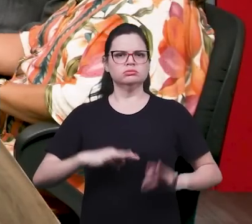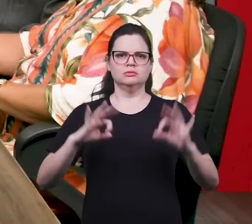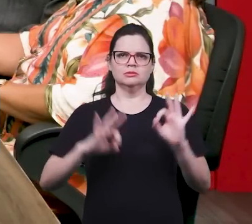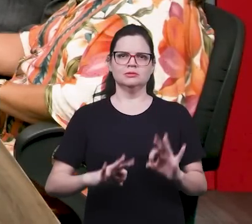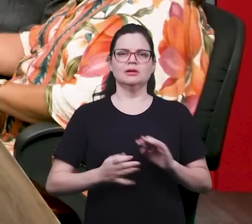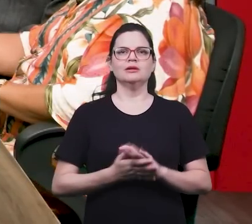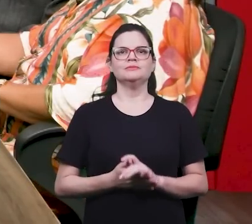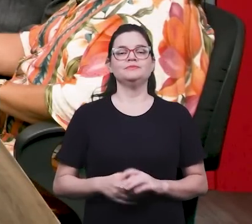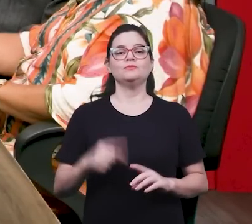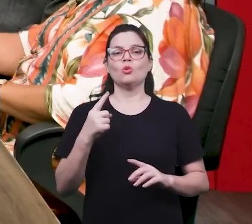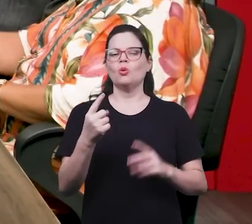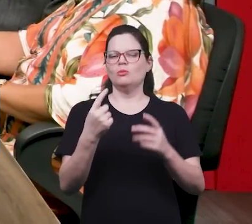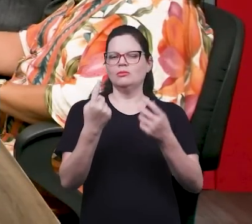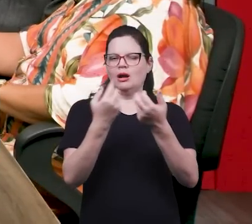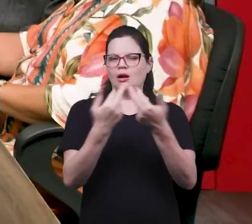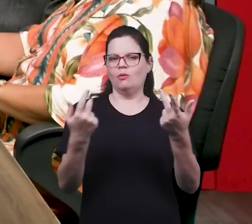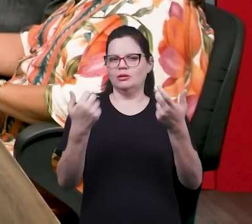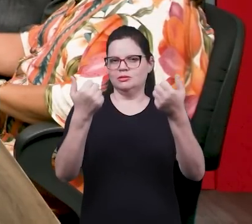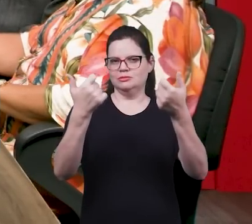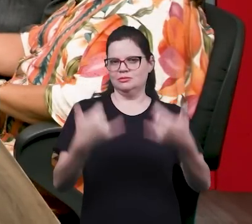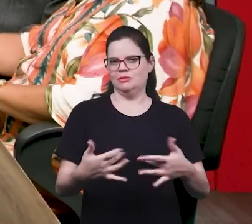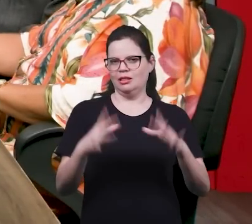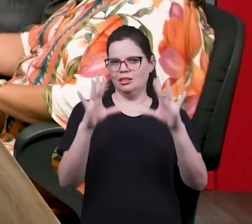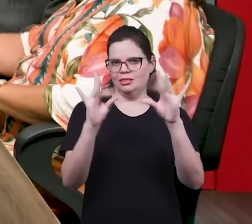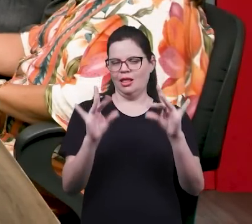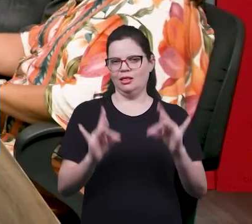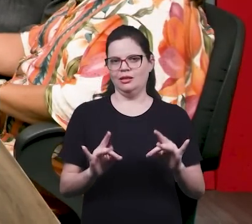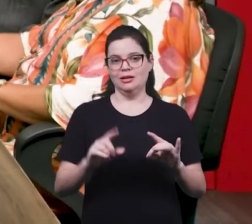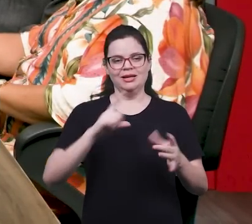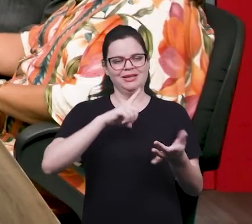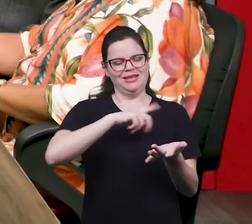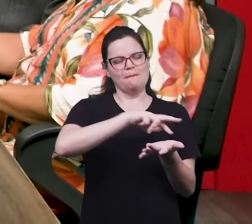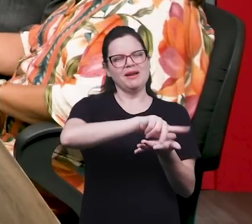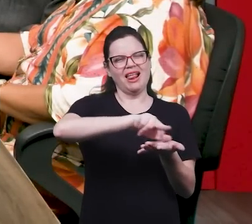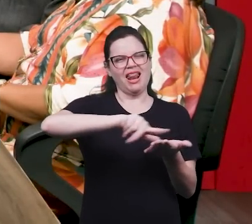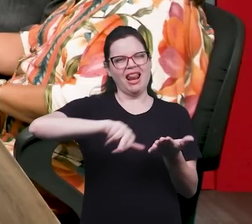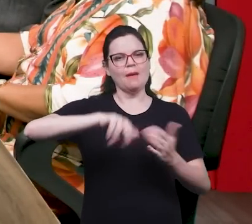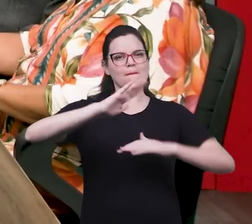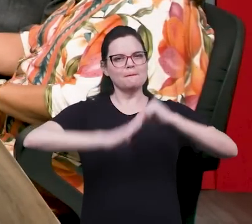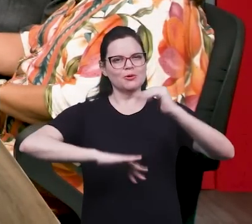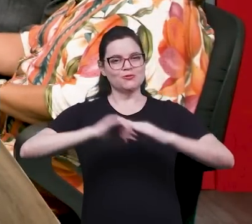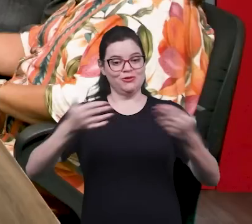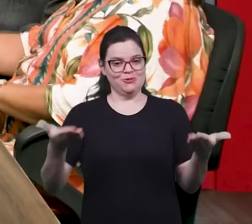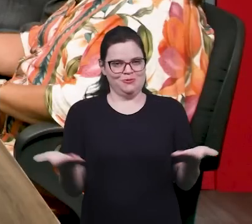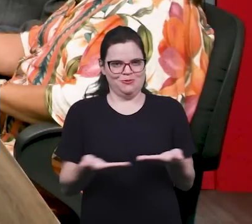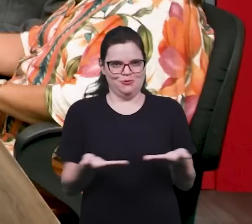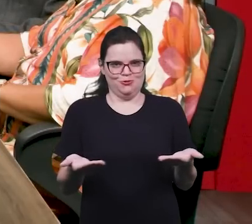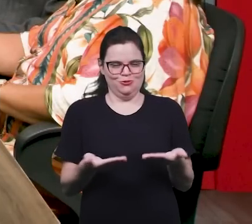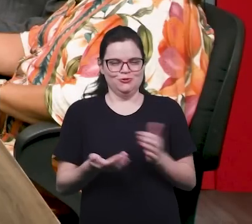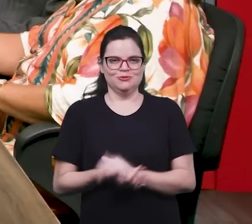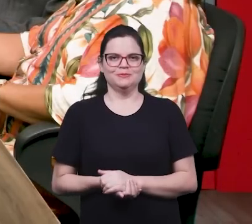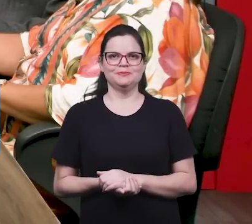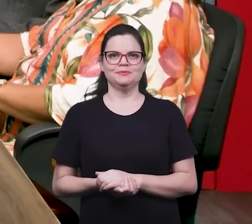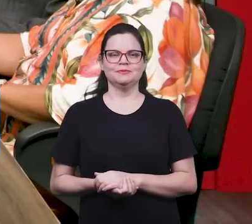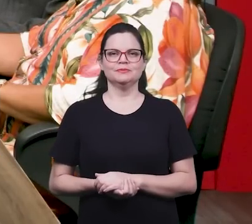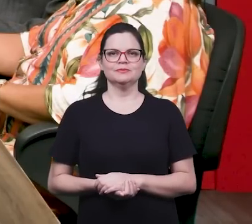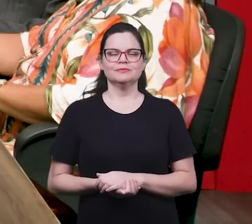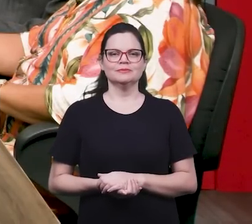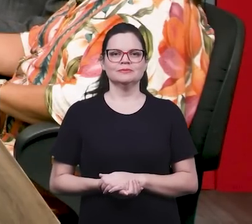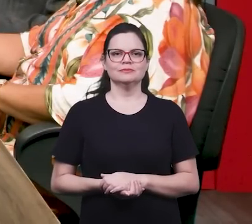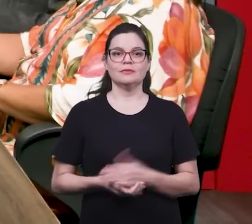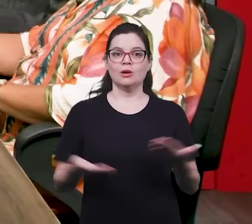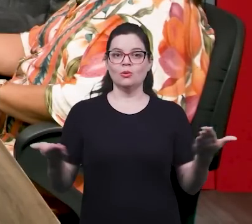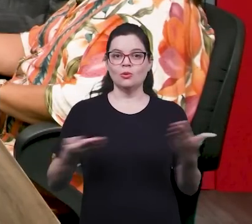é que hoje, com essa diversificação profissional que existe nos dias de hoje, a gama